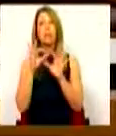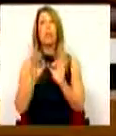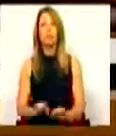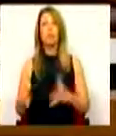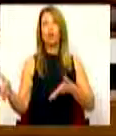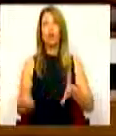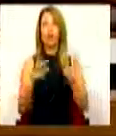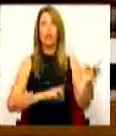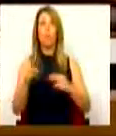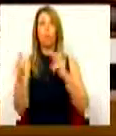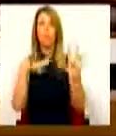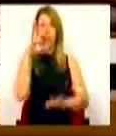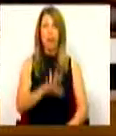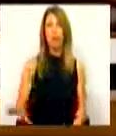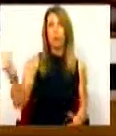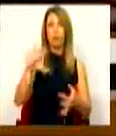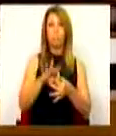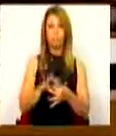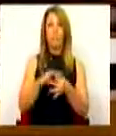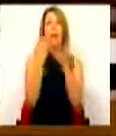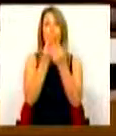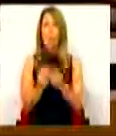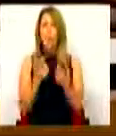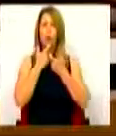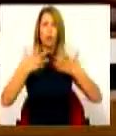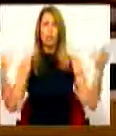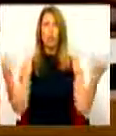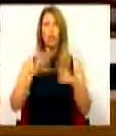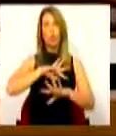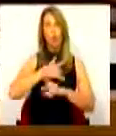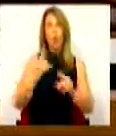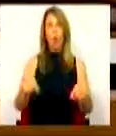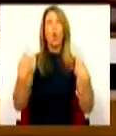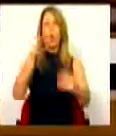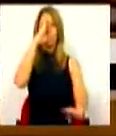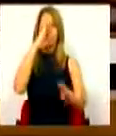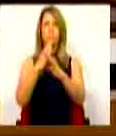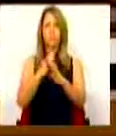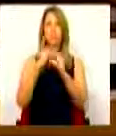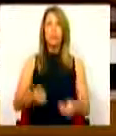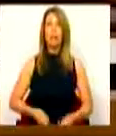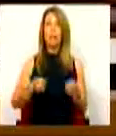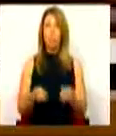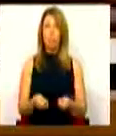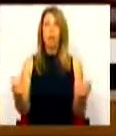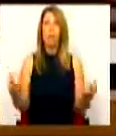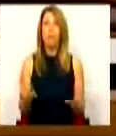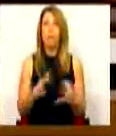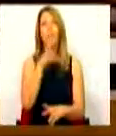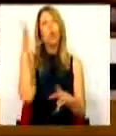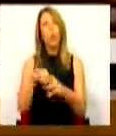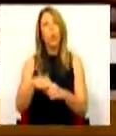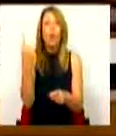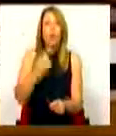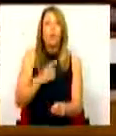nacional. Todas estas matérias e outras que ultrapassam a determinação dos investimentos efetivos implicam, ou deveriam